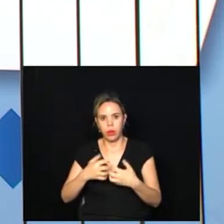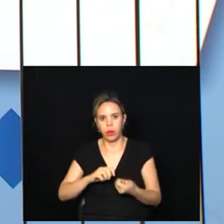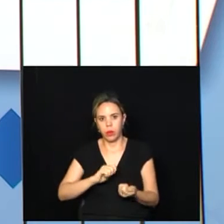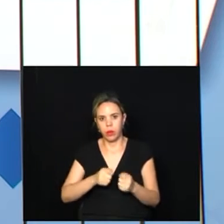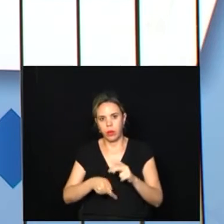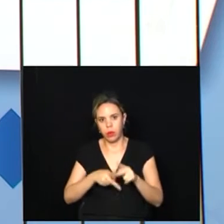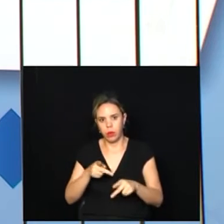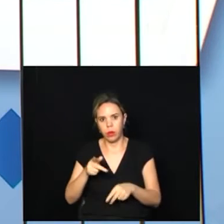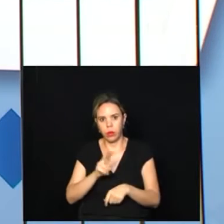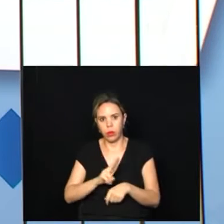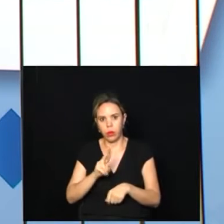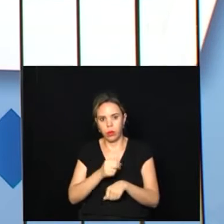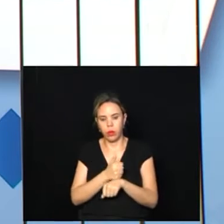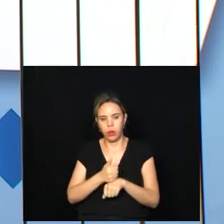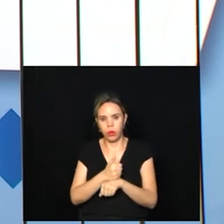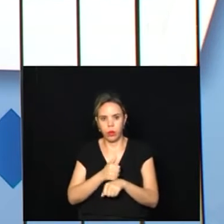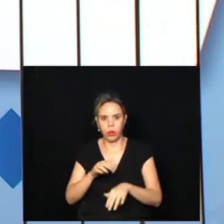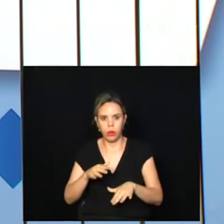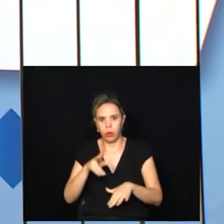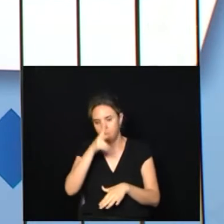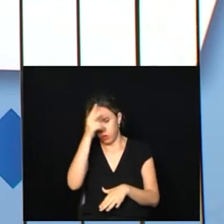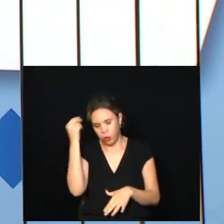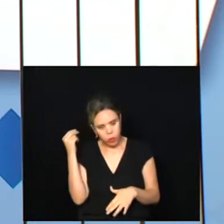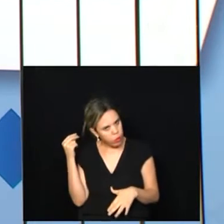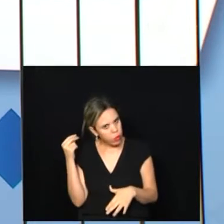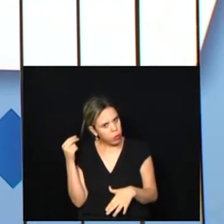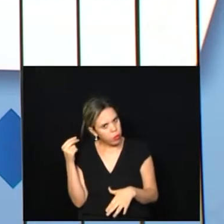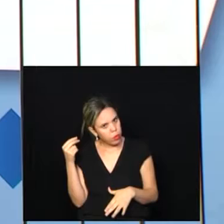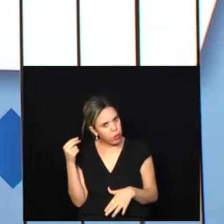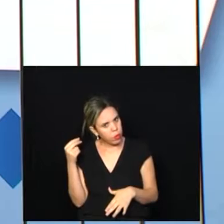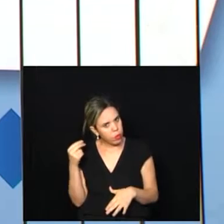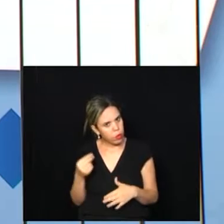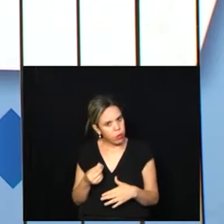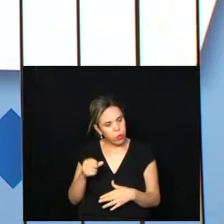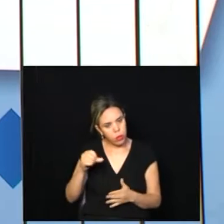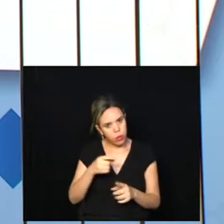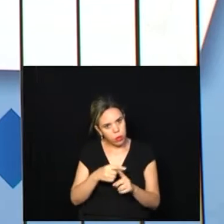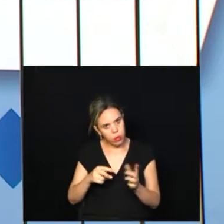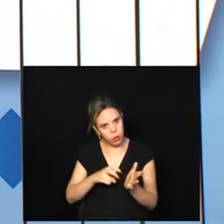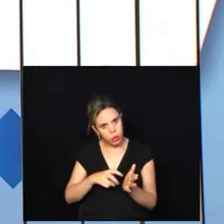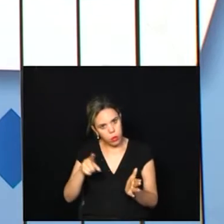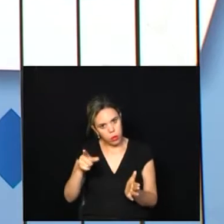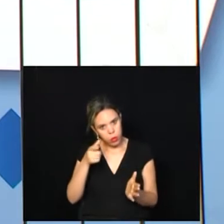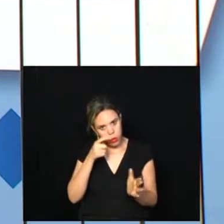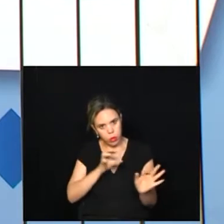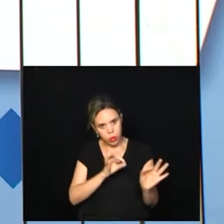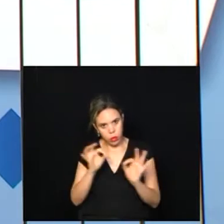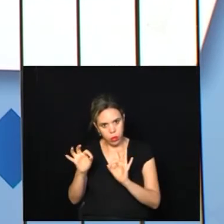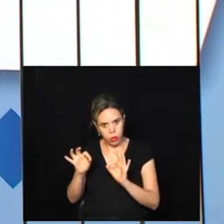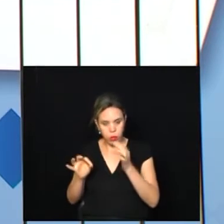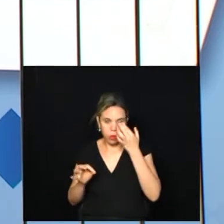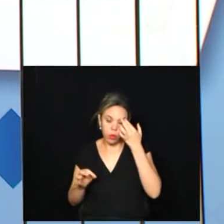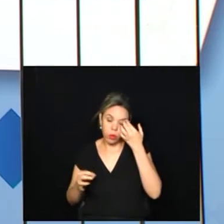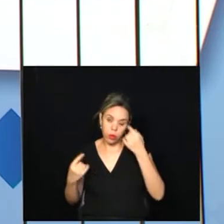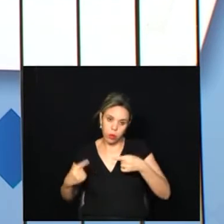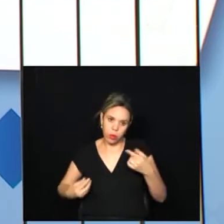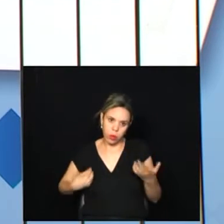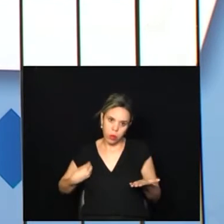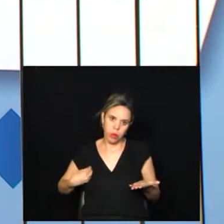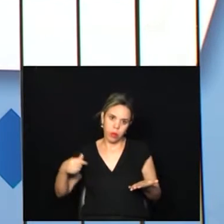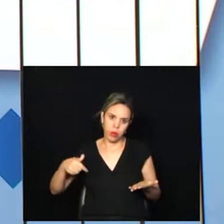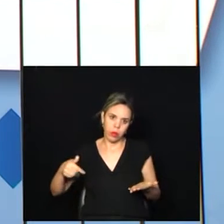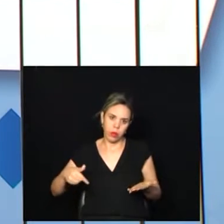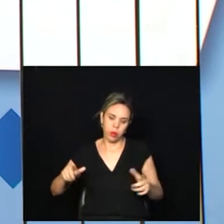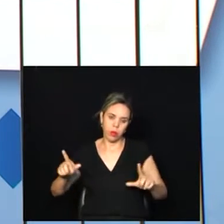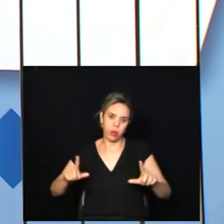pessoa ocupe determinado cargo na prefeitura. Então, a partir das 9h30, você acompanha essa discussão ao vivo